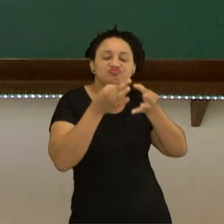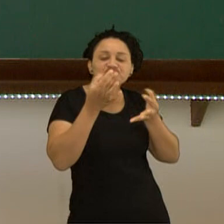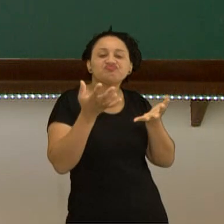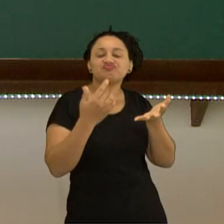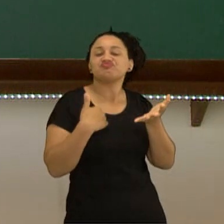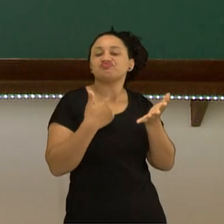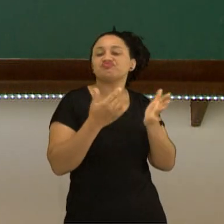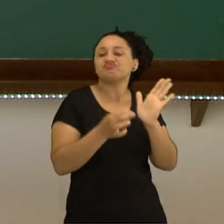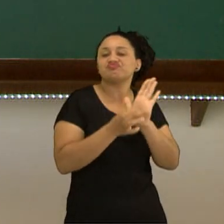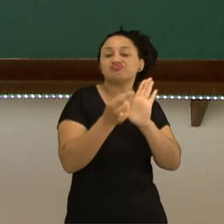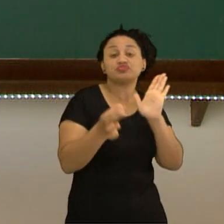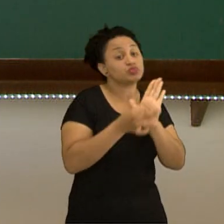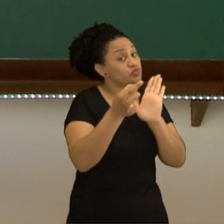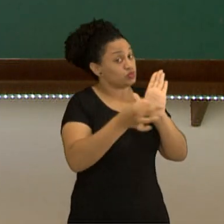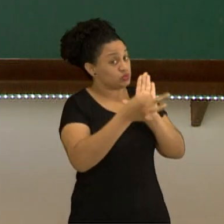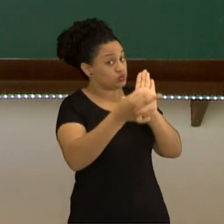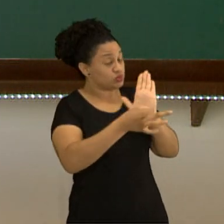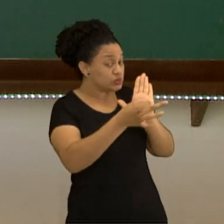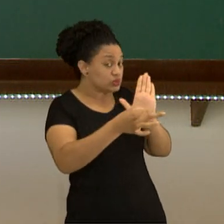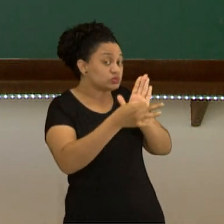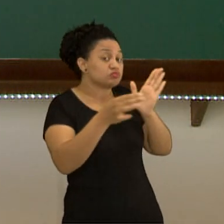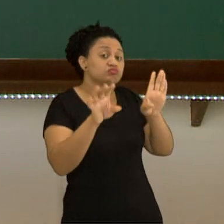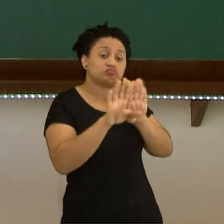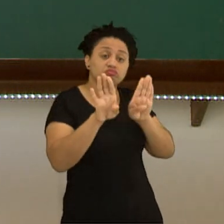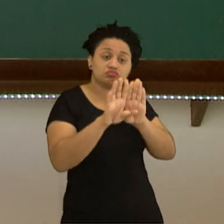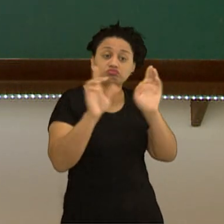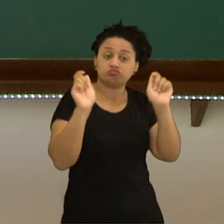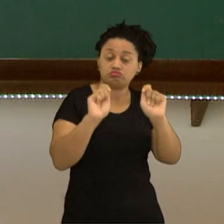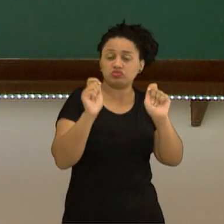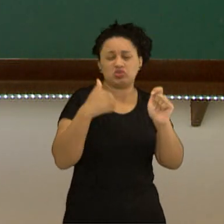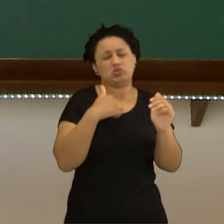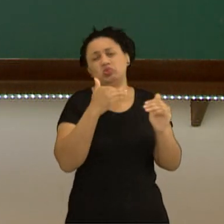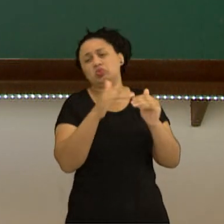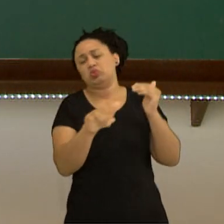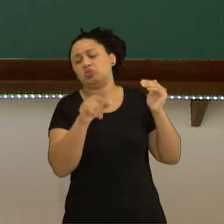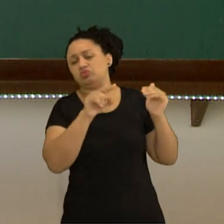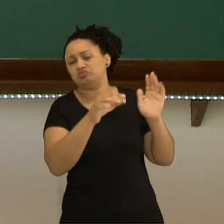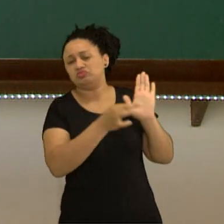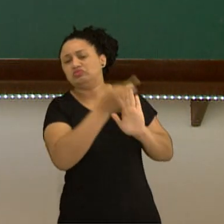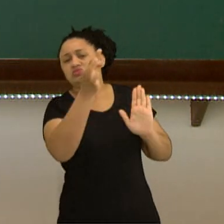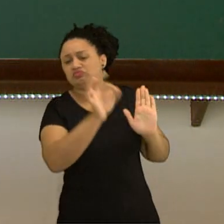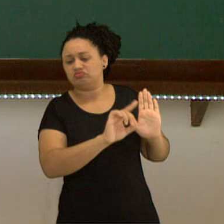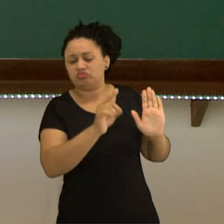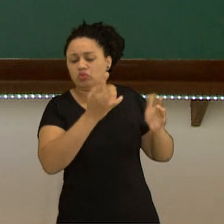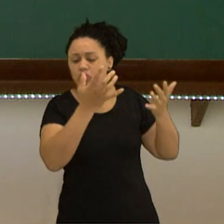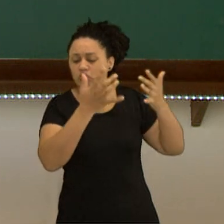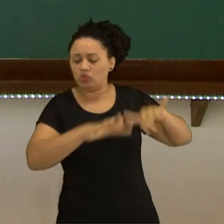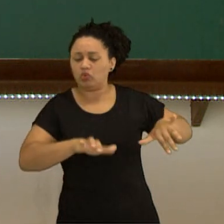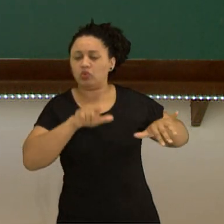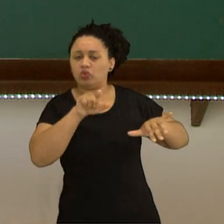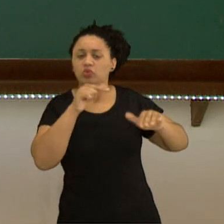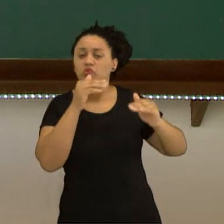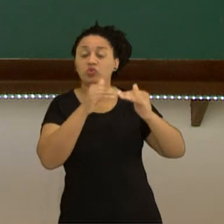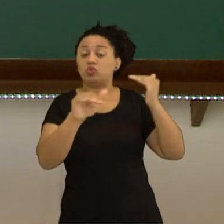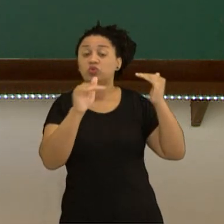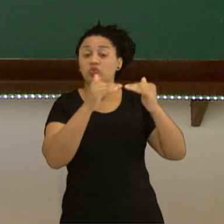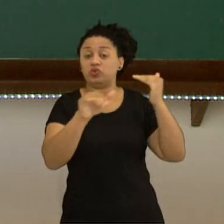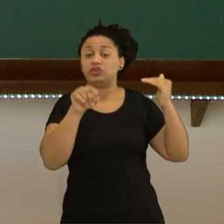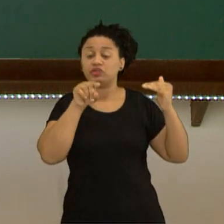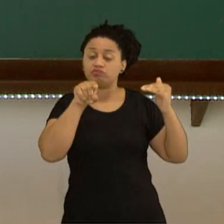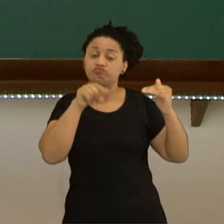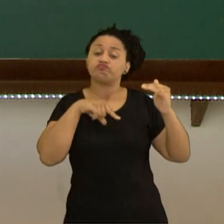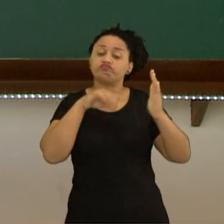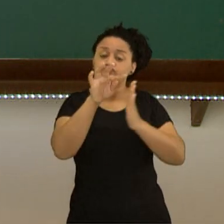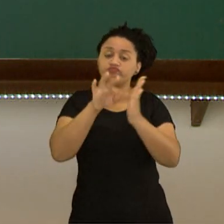tecer um comentário, falar uma crítica que você não concordou muito com o que estava sendo mencionado ali? Você